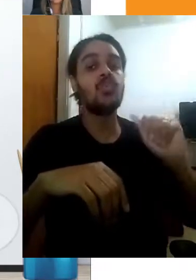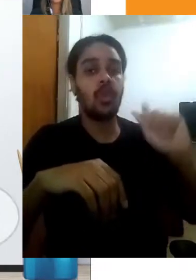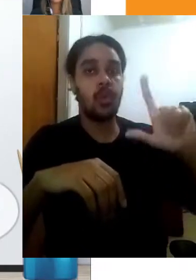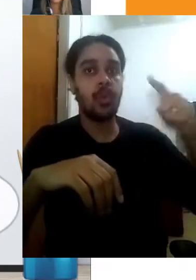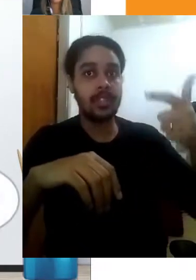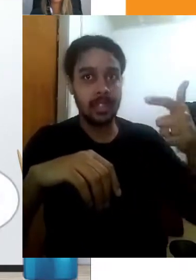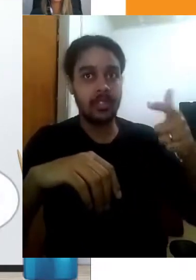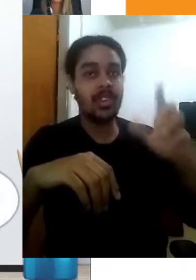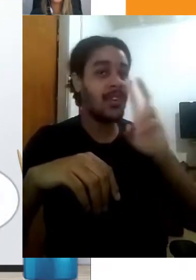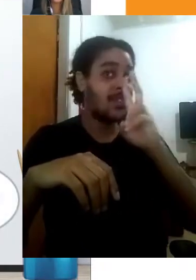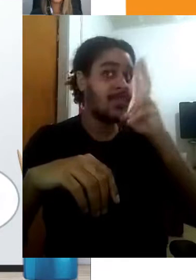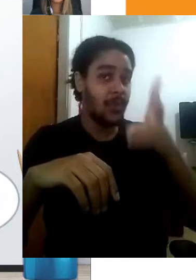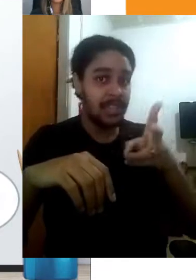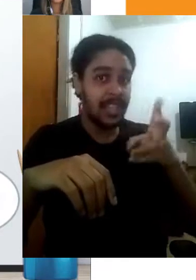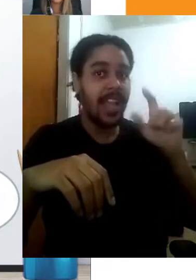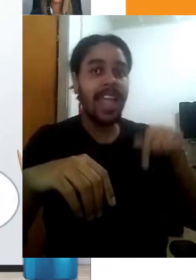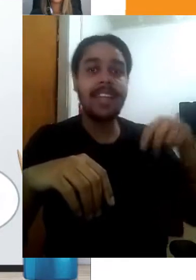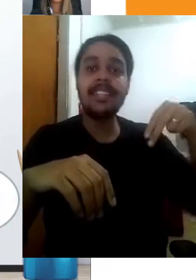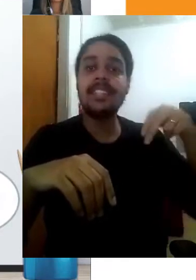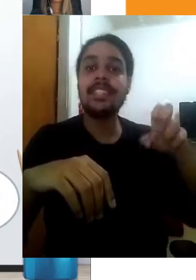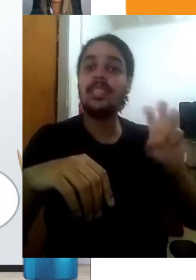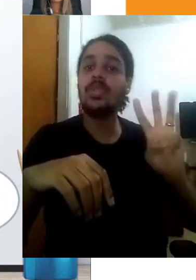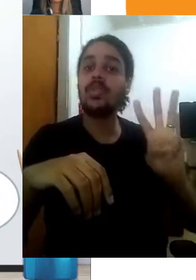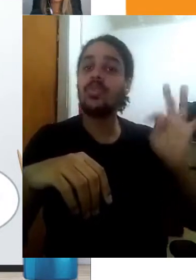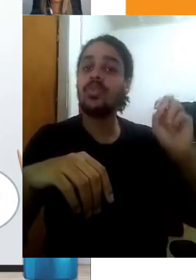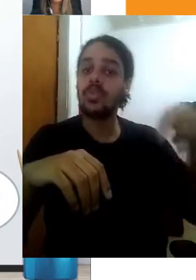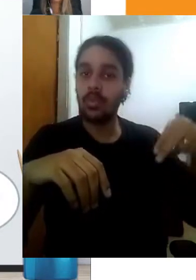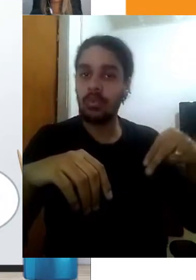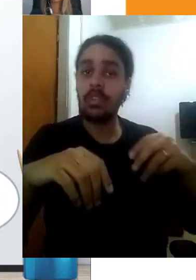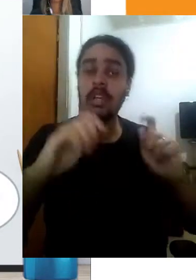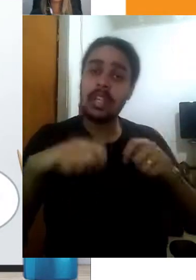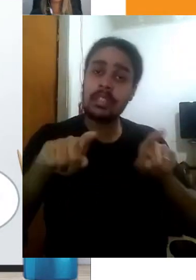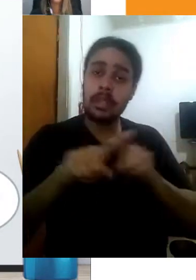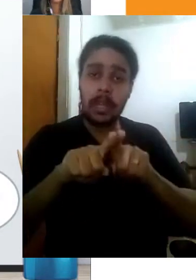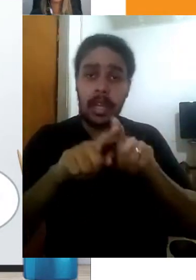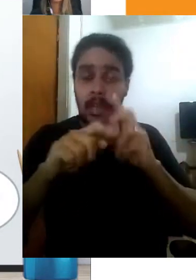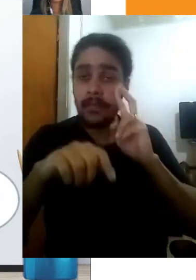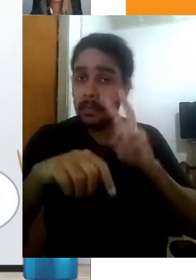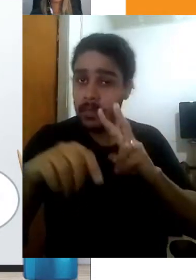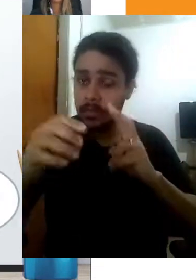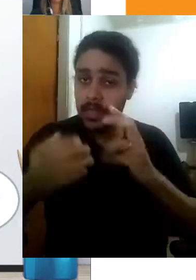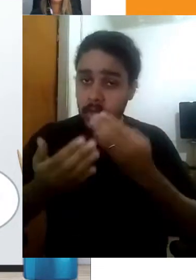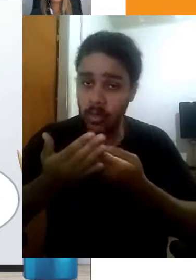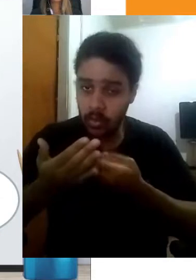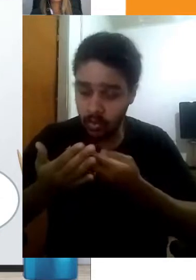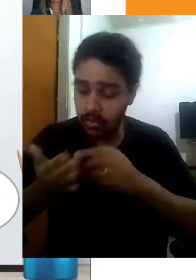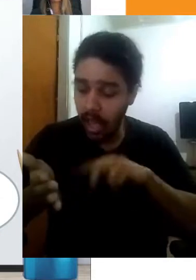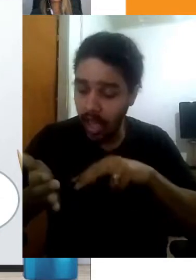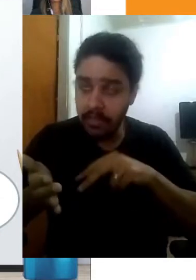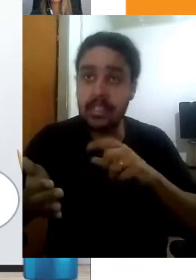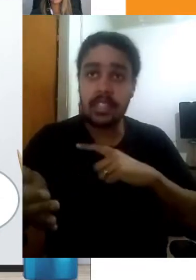segundo ao quadrado. Mas também é possível que apareçam nos exercícios a unidade de kgf. 1 newton é